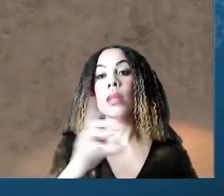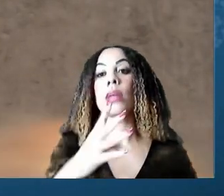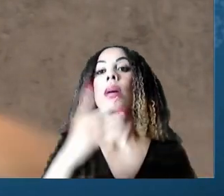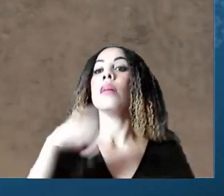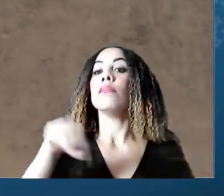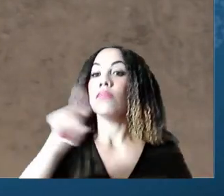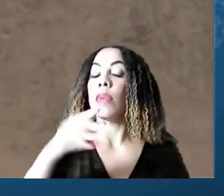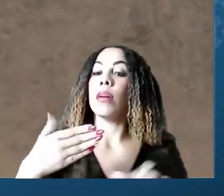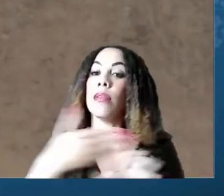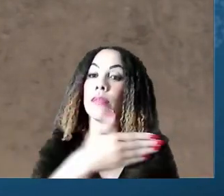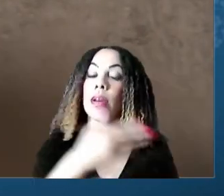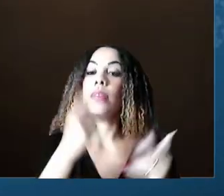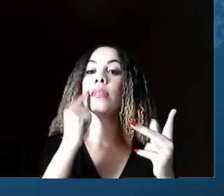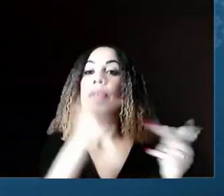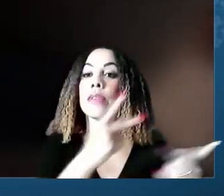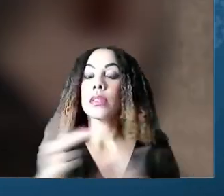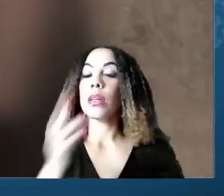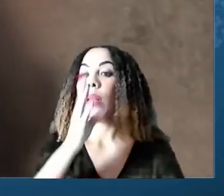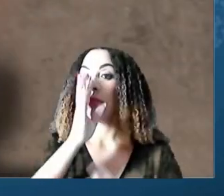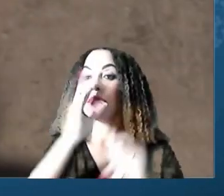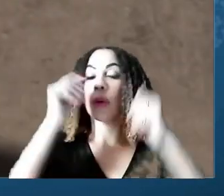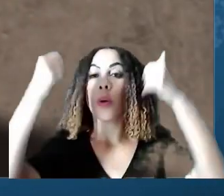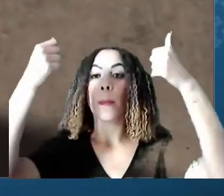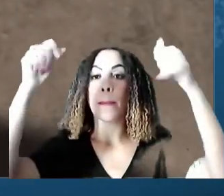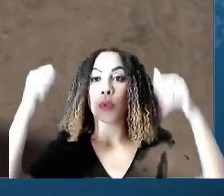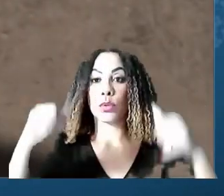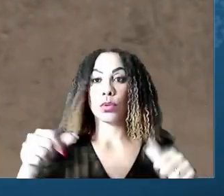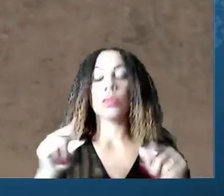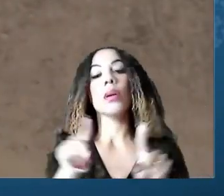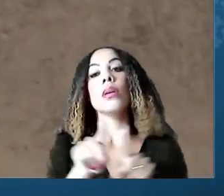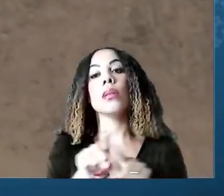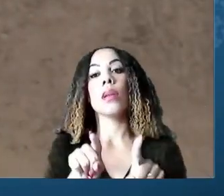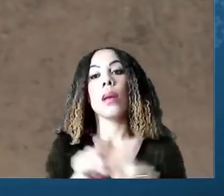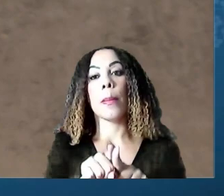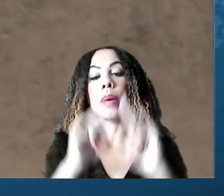os posters e também os